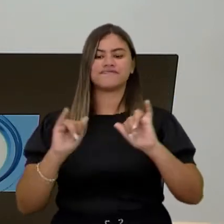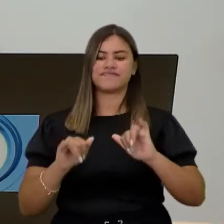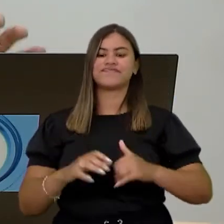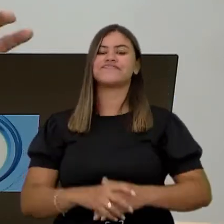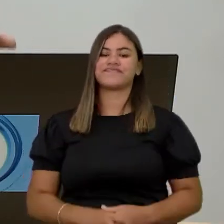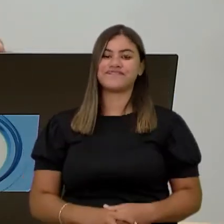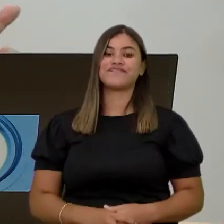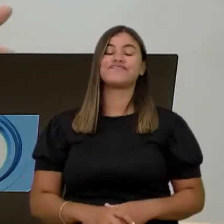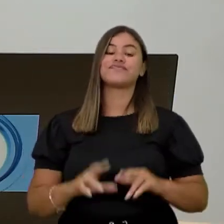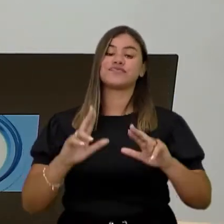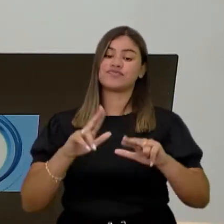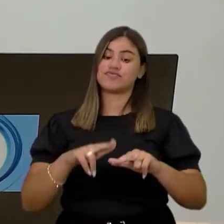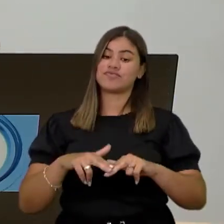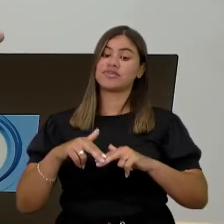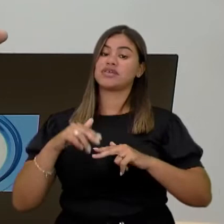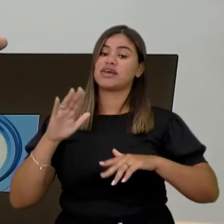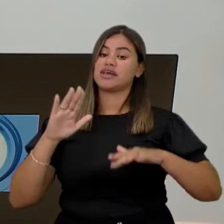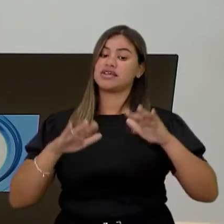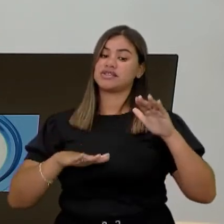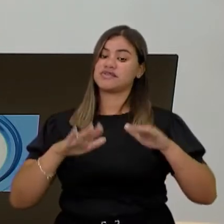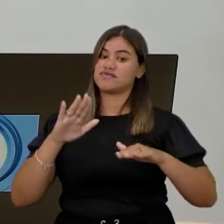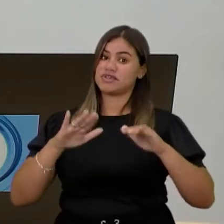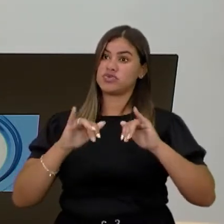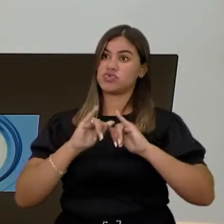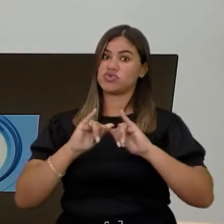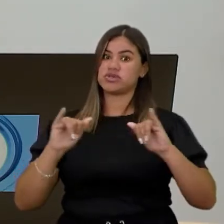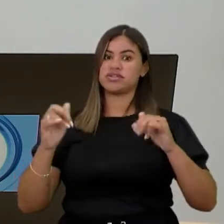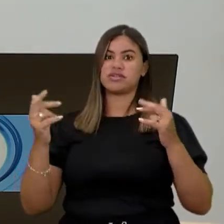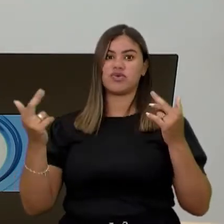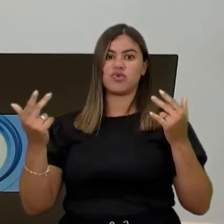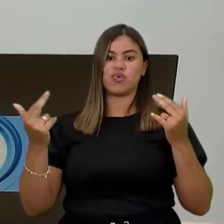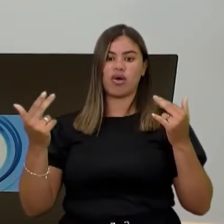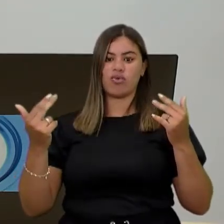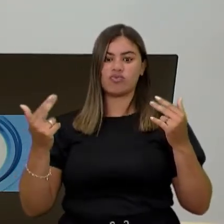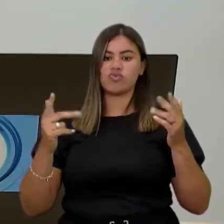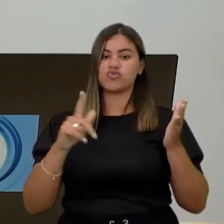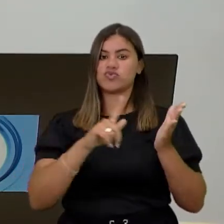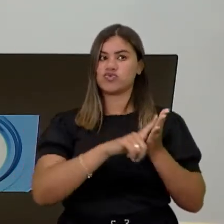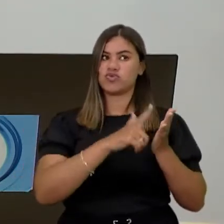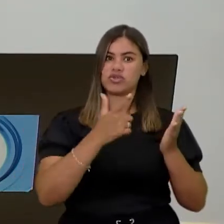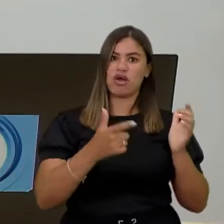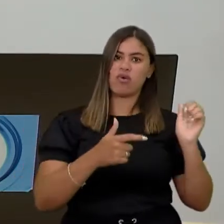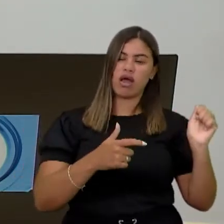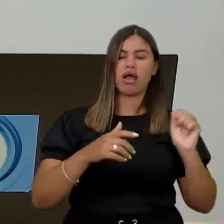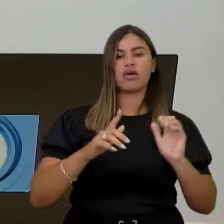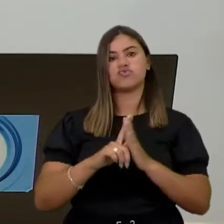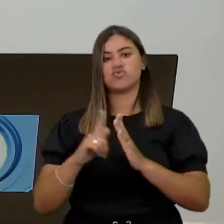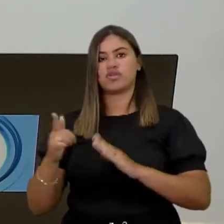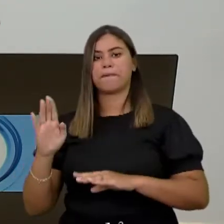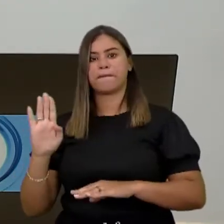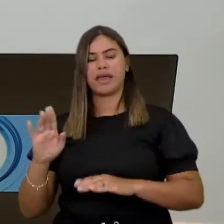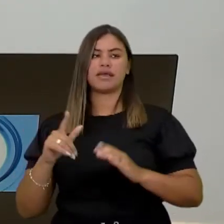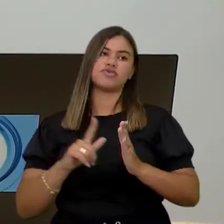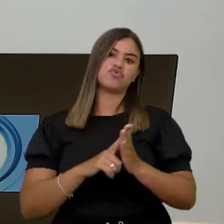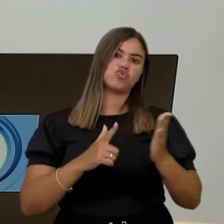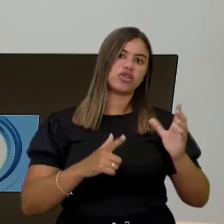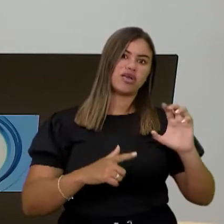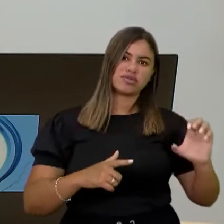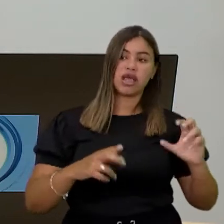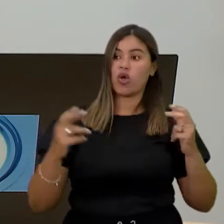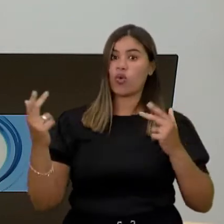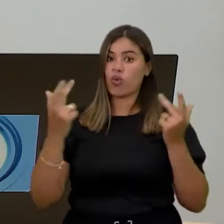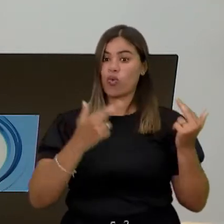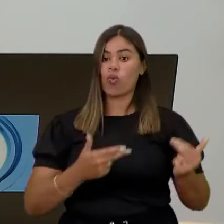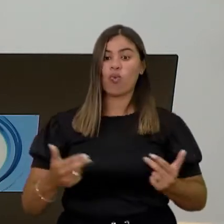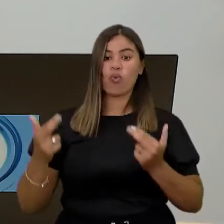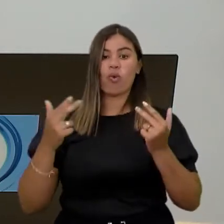Por isso que às vezes a notícia está igualzinha tanto no jornal A quanto no jornal B, quanto no jornal C, porque às vezes